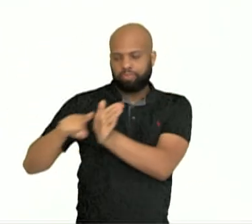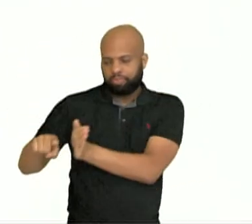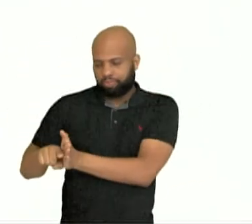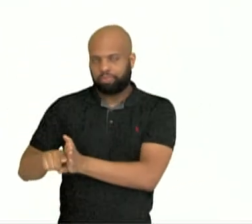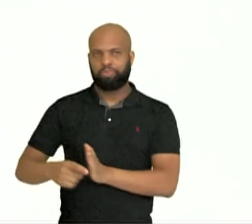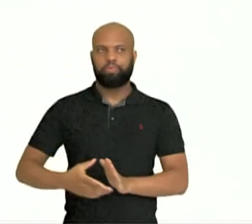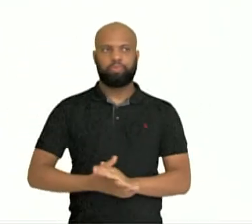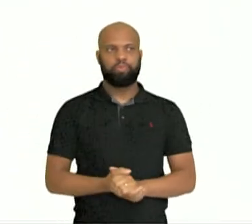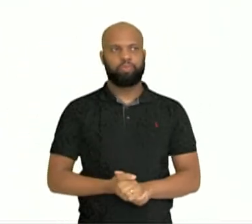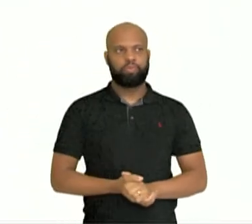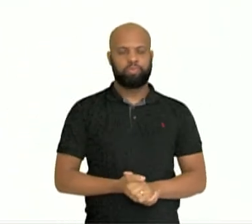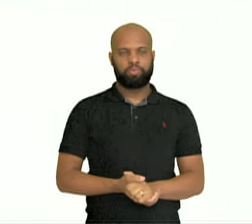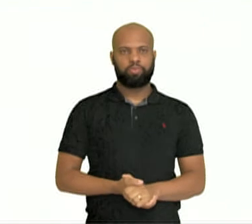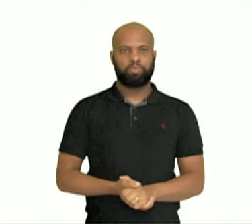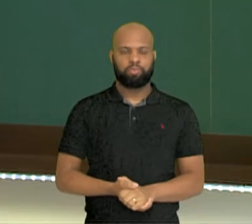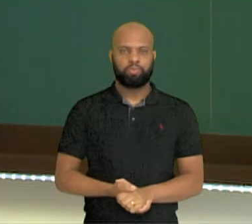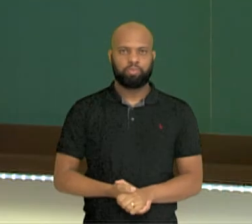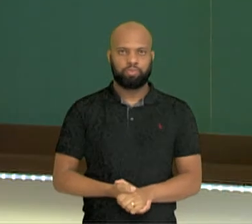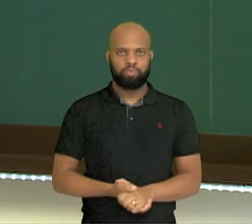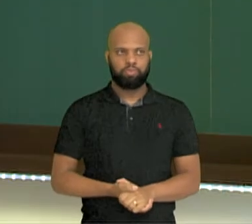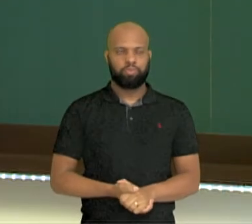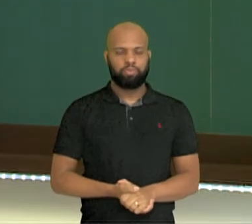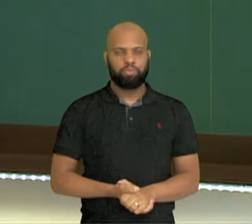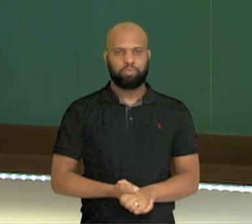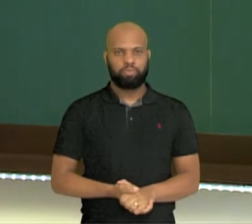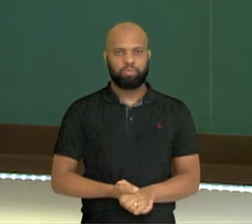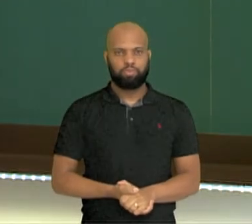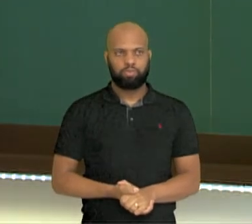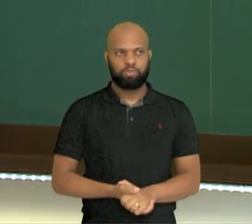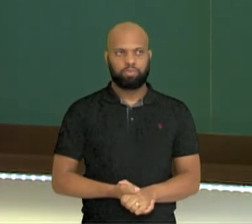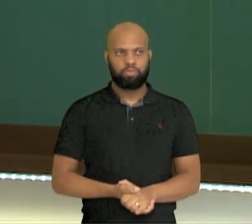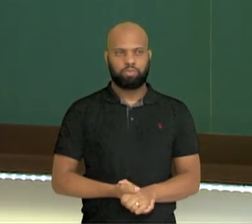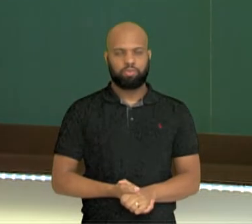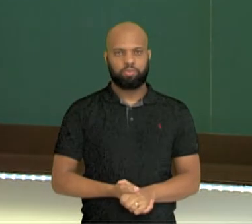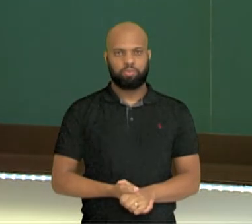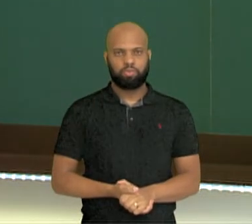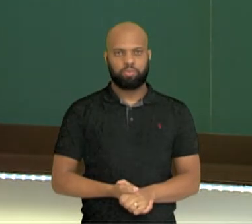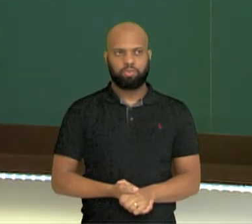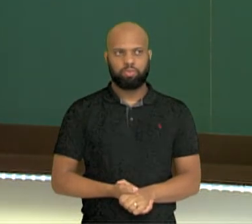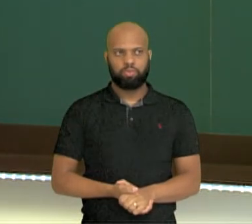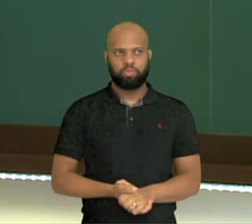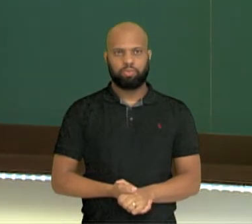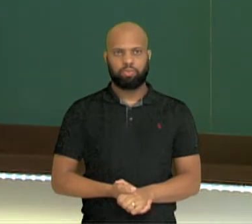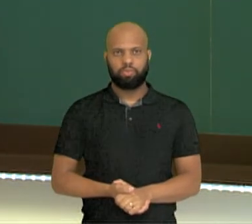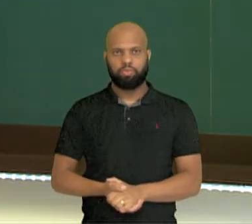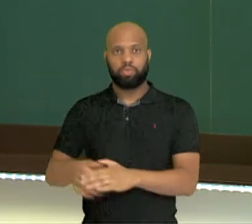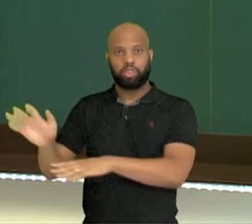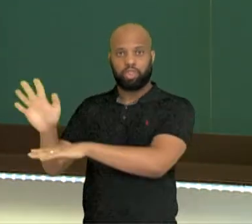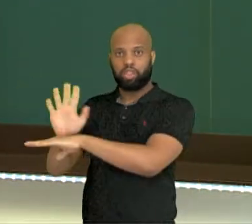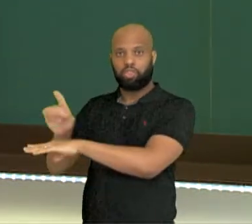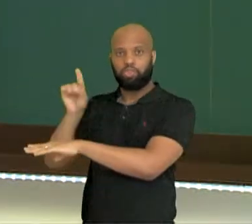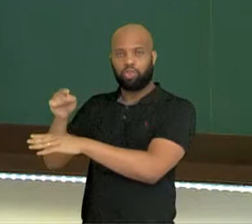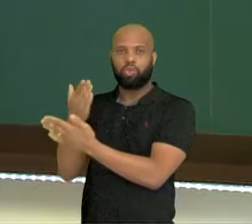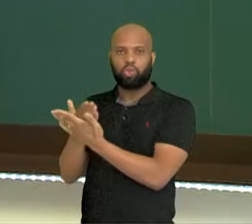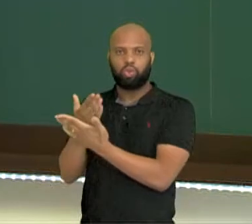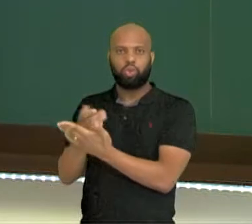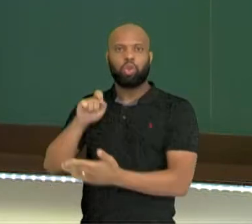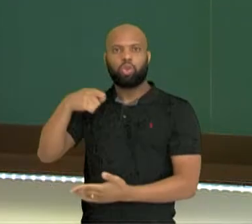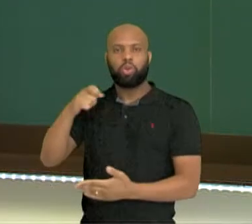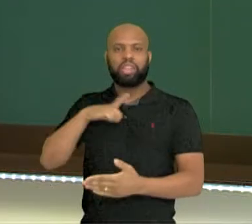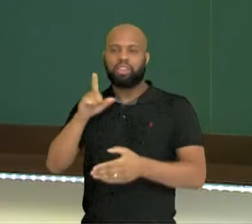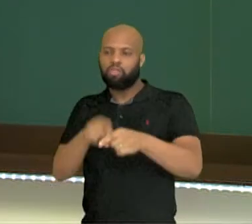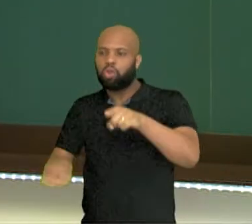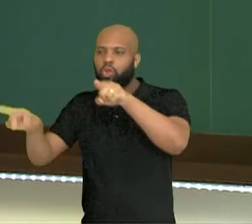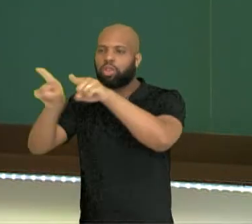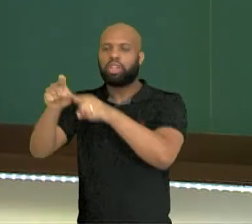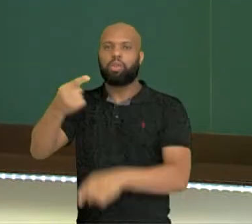Positivo, primeiro e terceiro quadrante, negativo, segundo e quarto quadrante. Nesse vídeo nós falamos sobre a